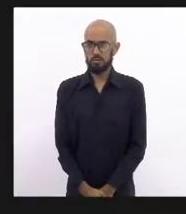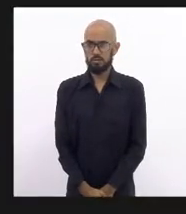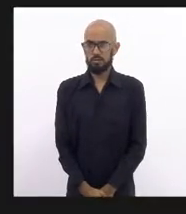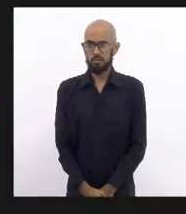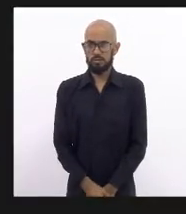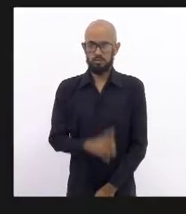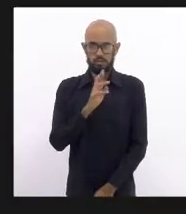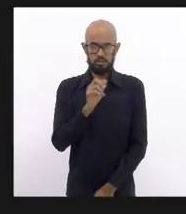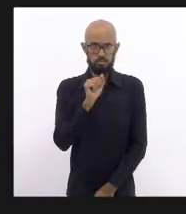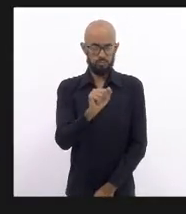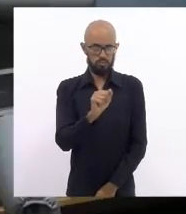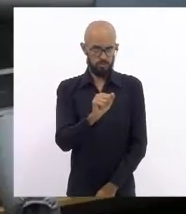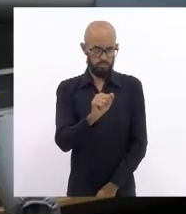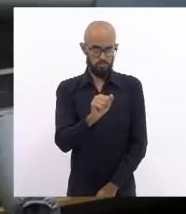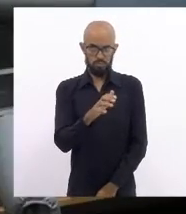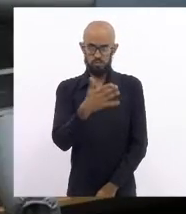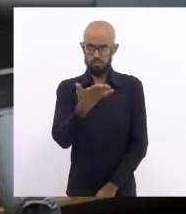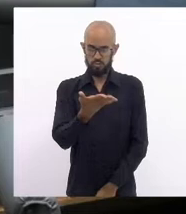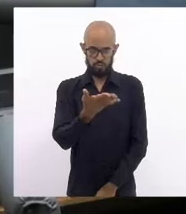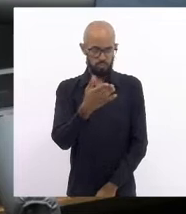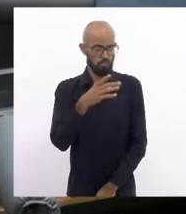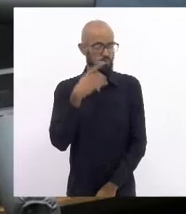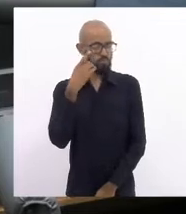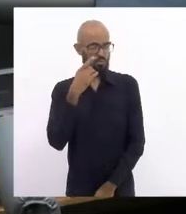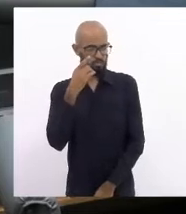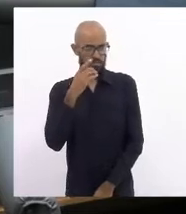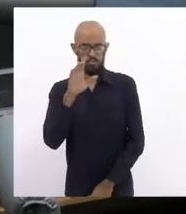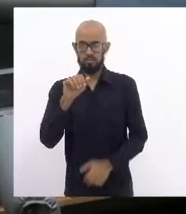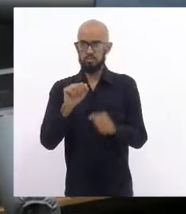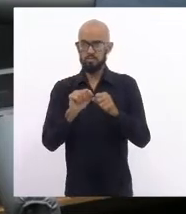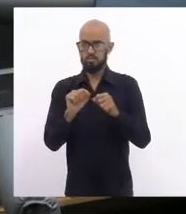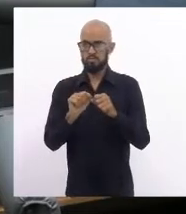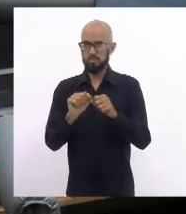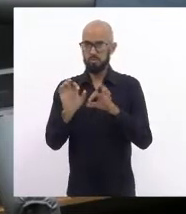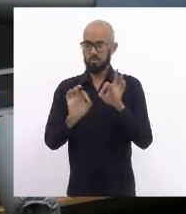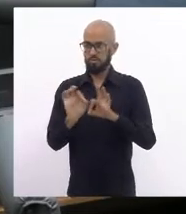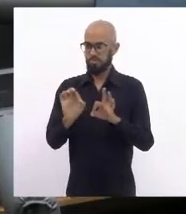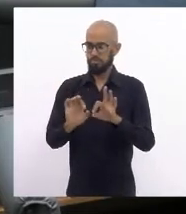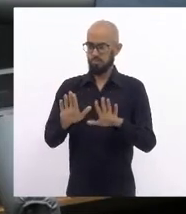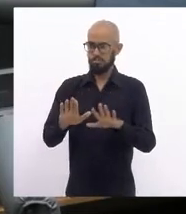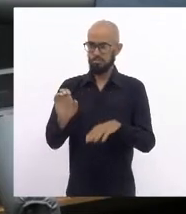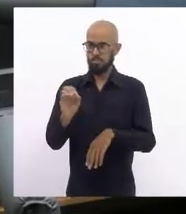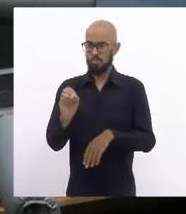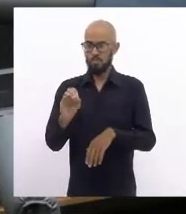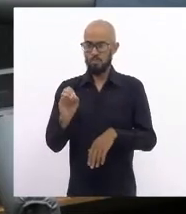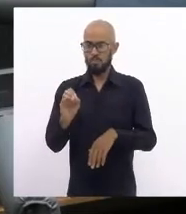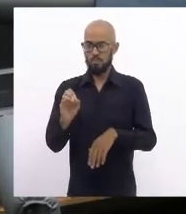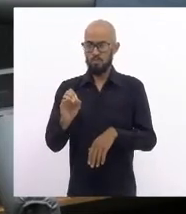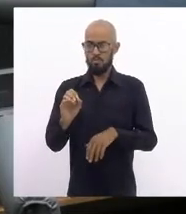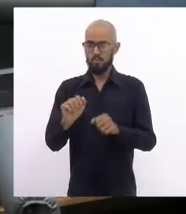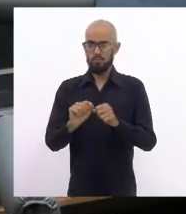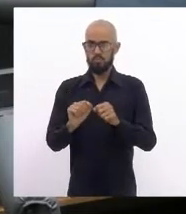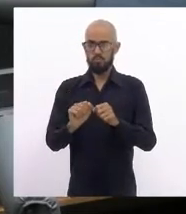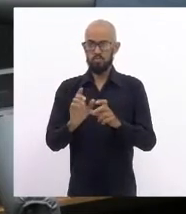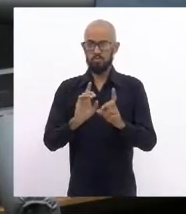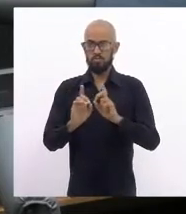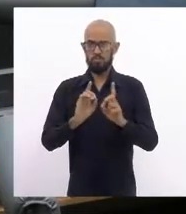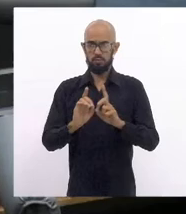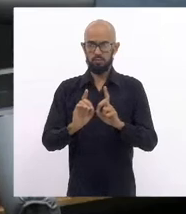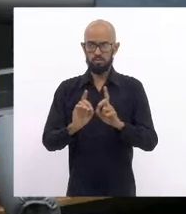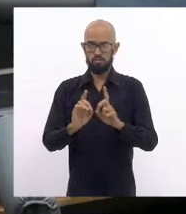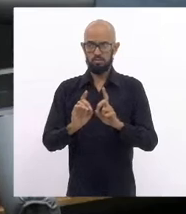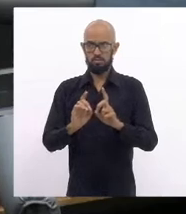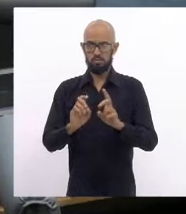Presidente, os deputados fizeram questão de ordem, mas nenhum deputado trouxe uma discussão efetivamente que diz